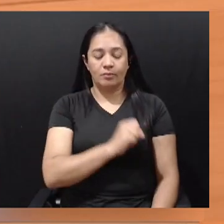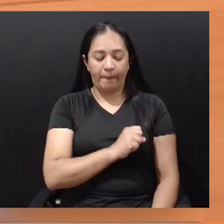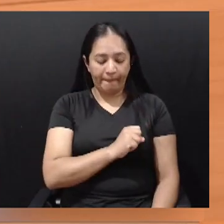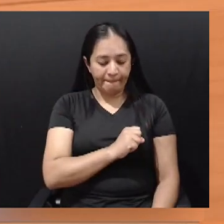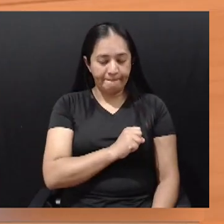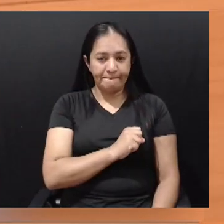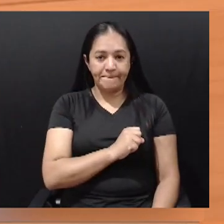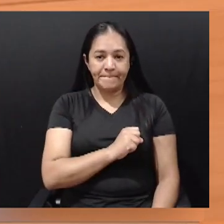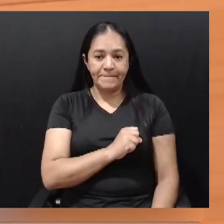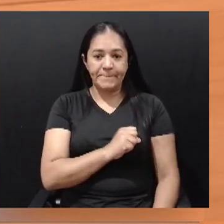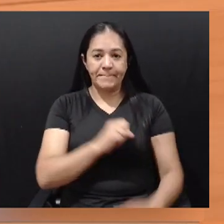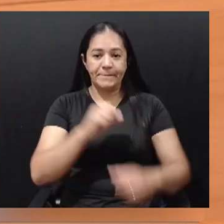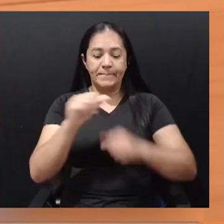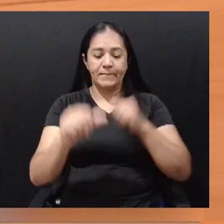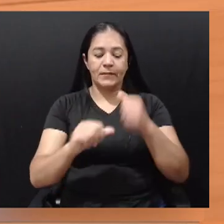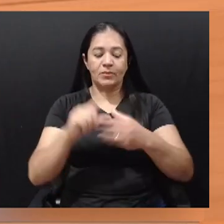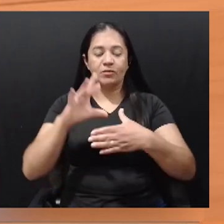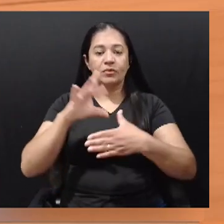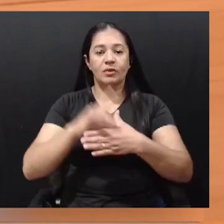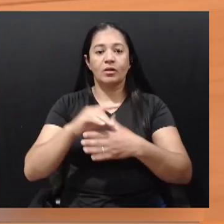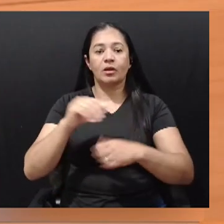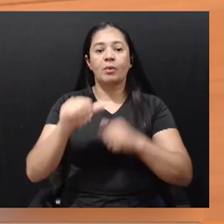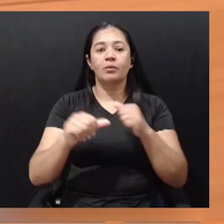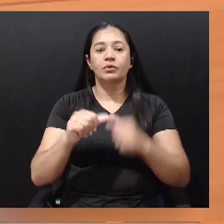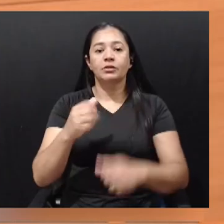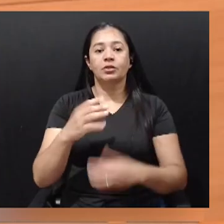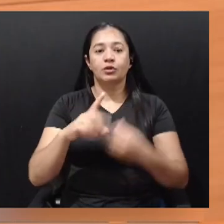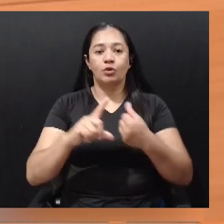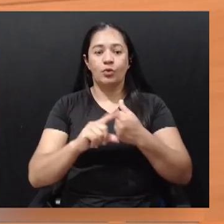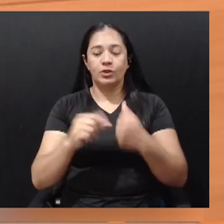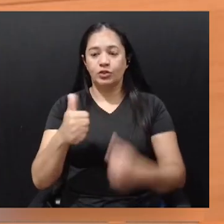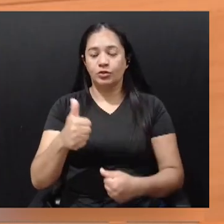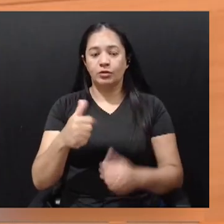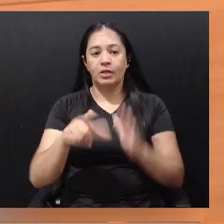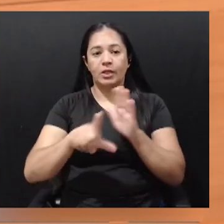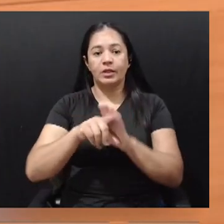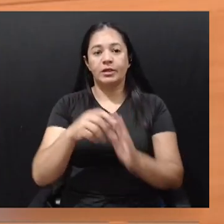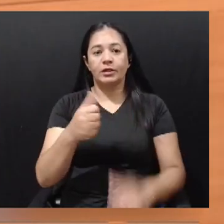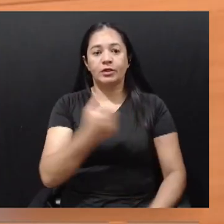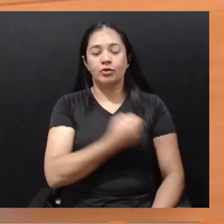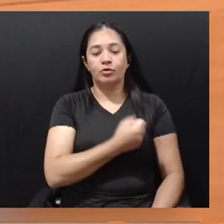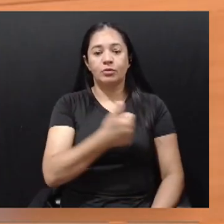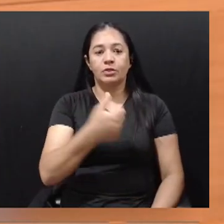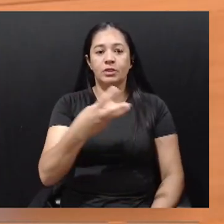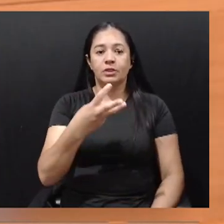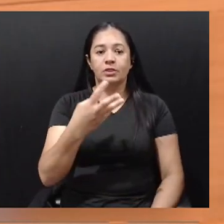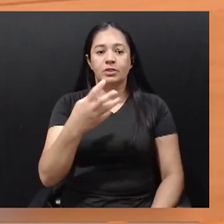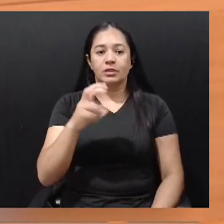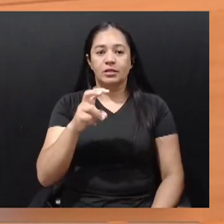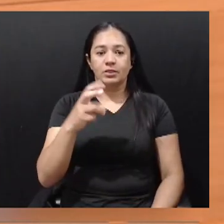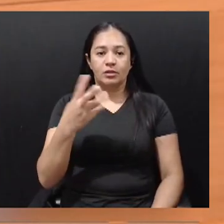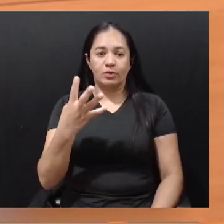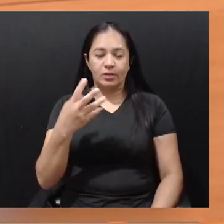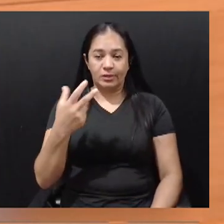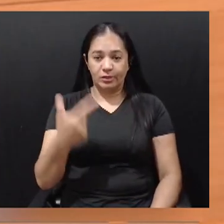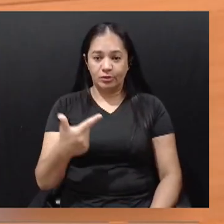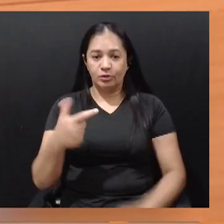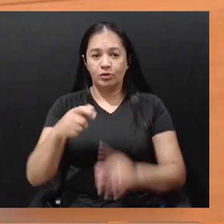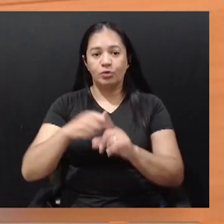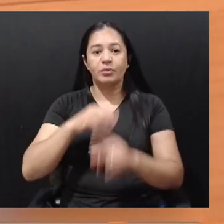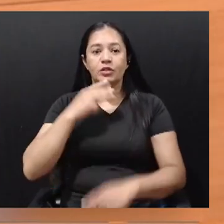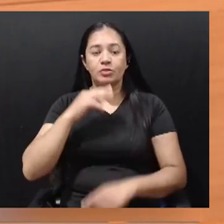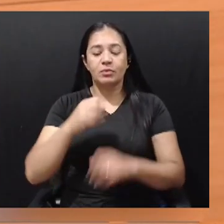1º do artigo 1º da Lei número 13.542, de 23 de março de 2009, que dispõe